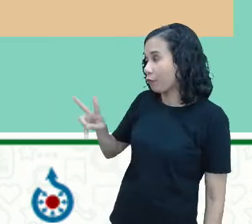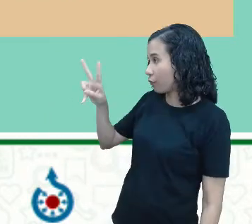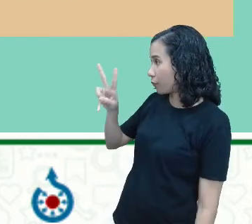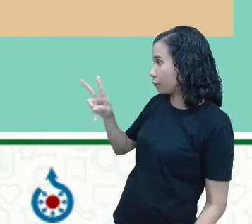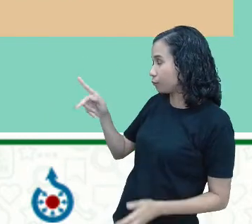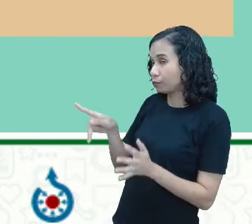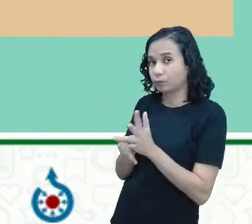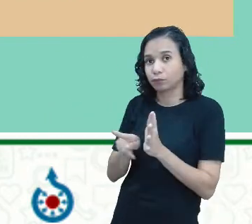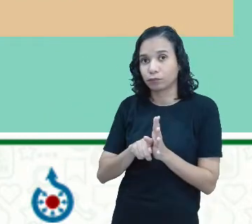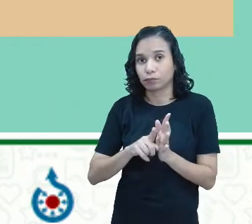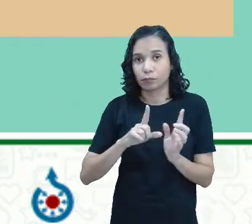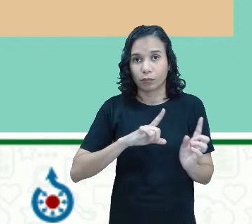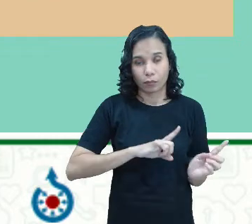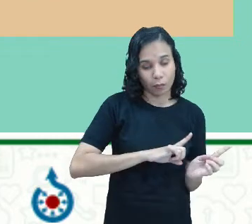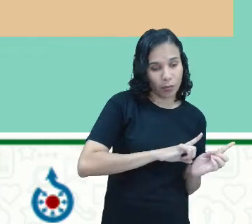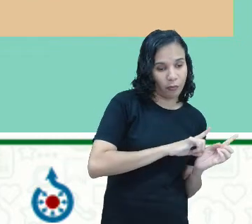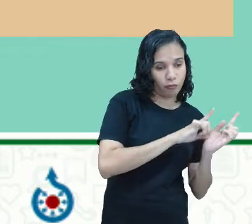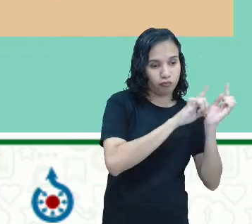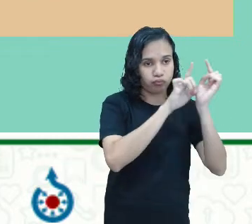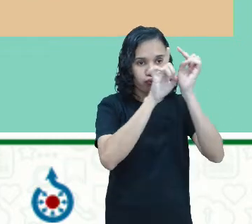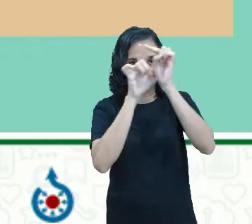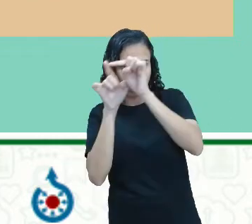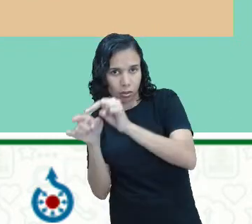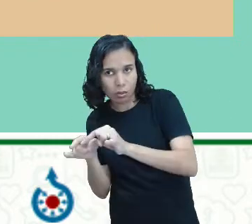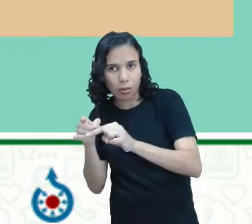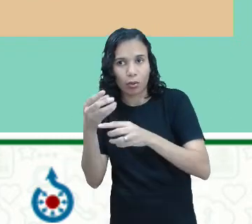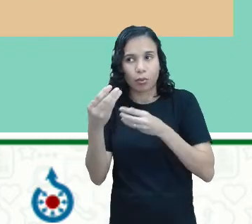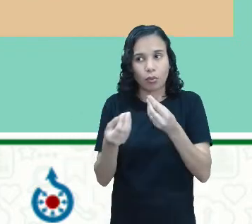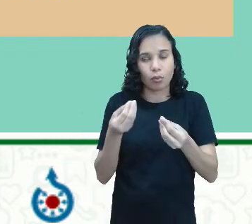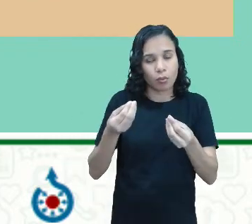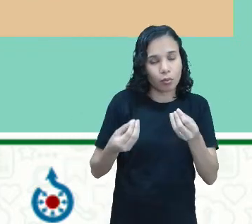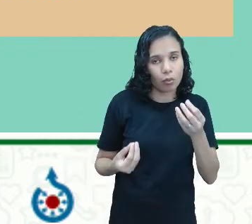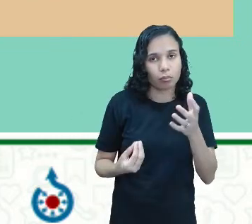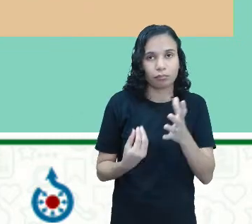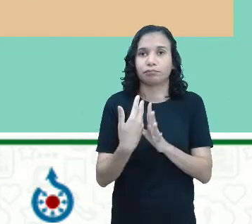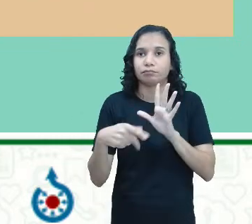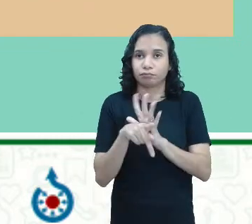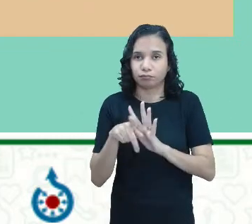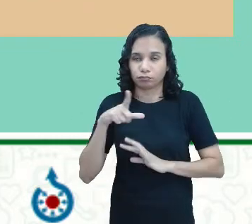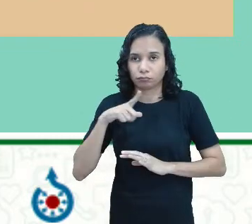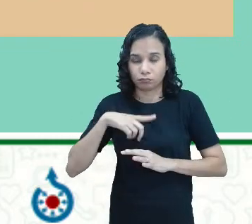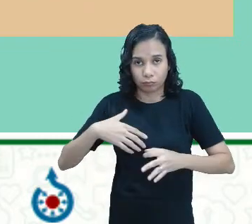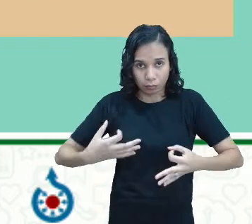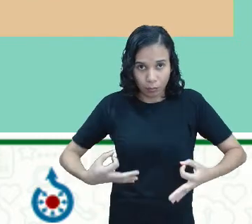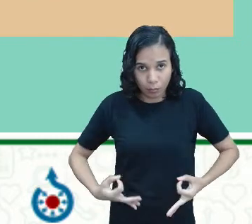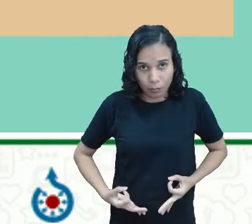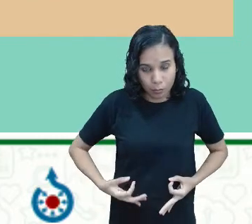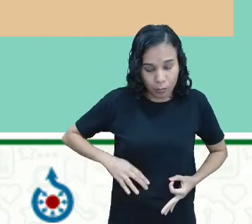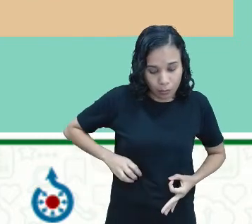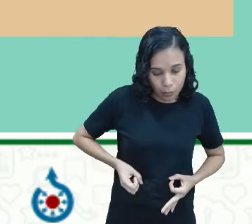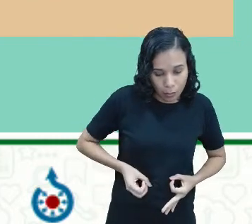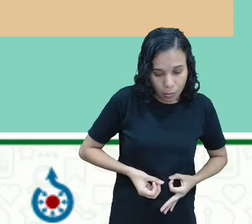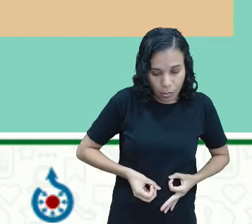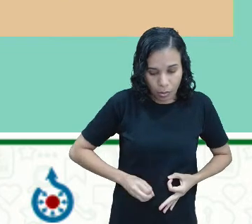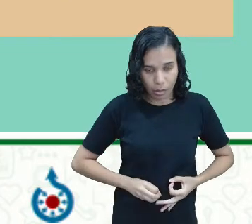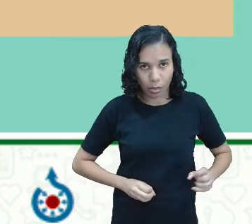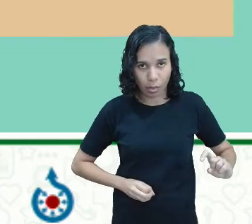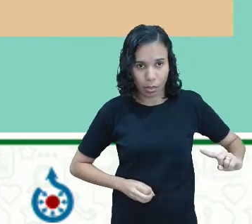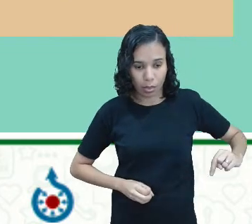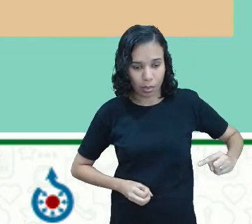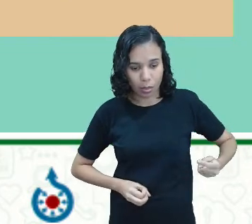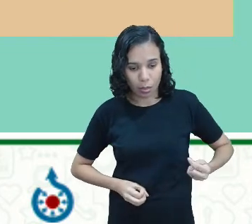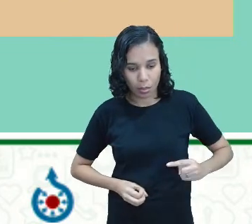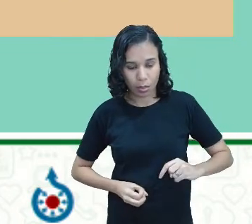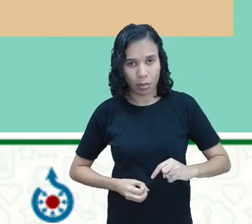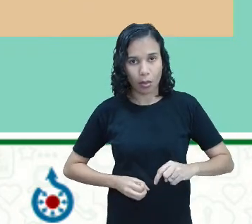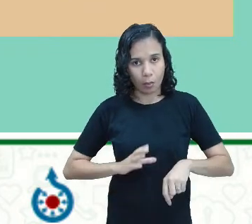mostrando com a setinha o zigoto, e todo esse encontro acontece nas trompas, porque o óvulo foi liberado e o espermatozoide na